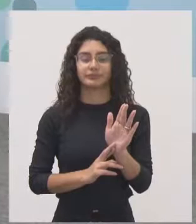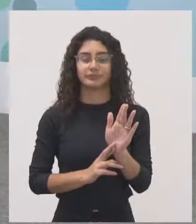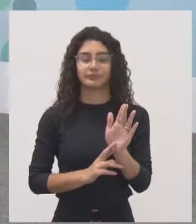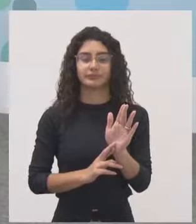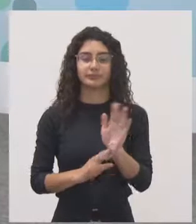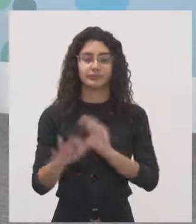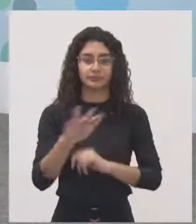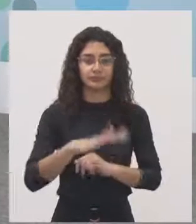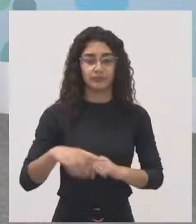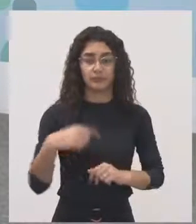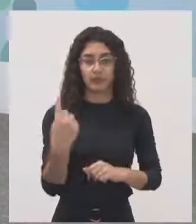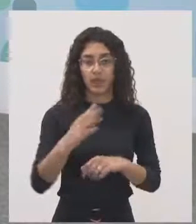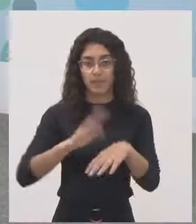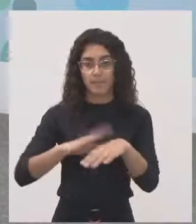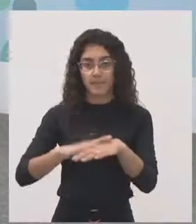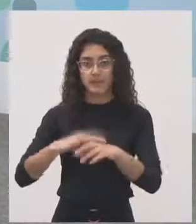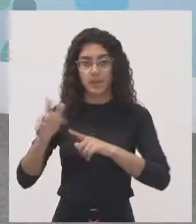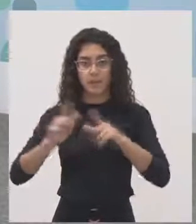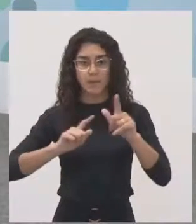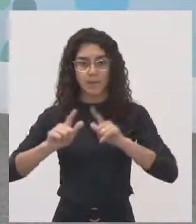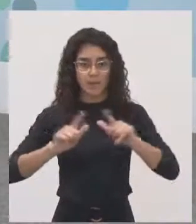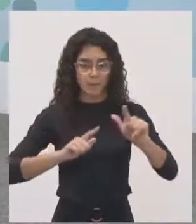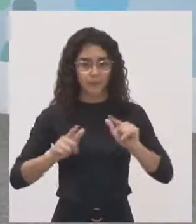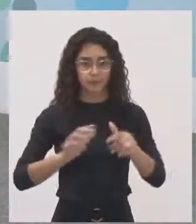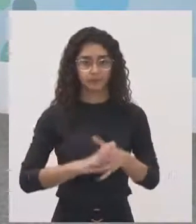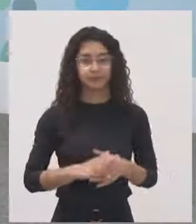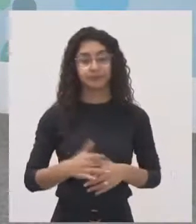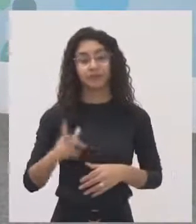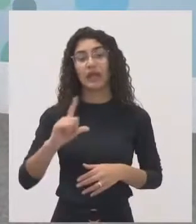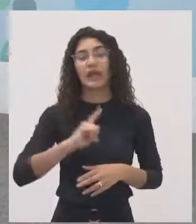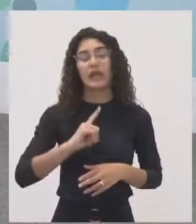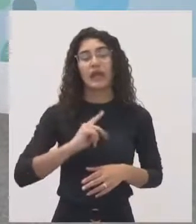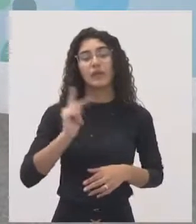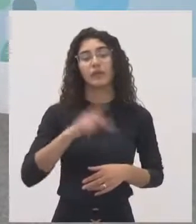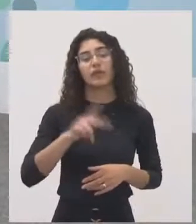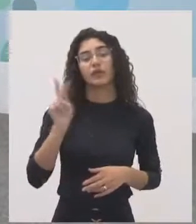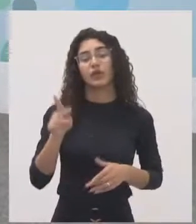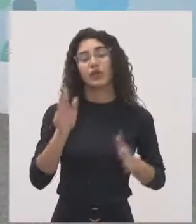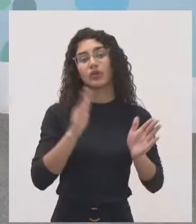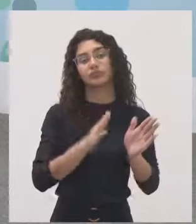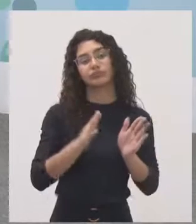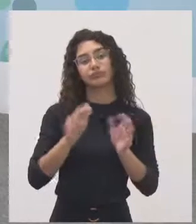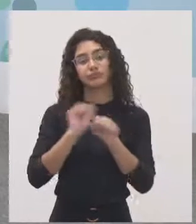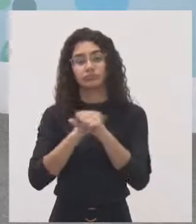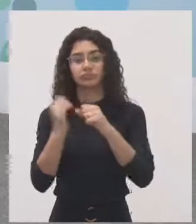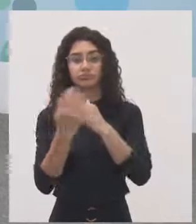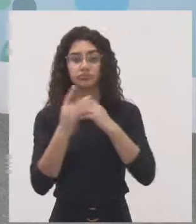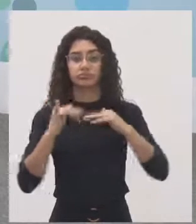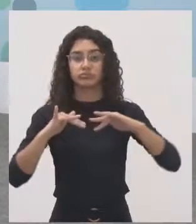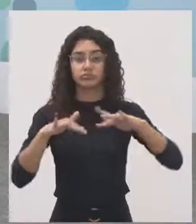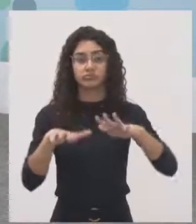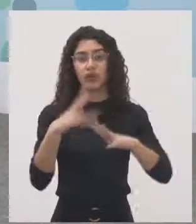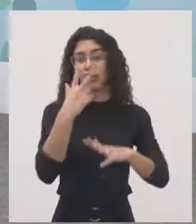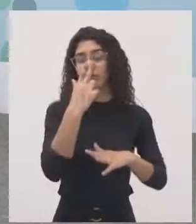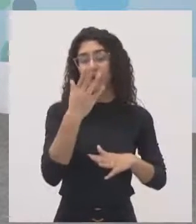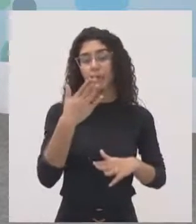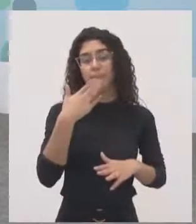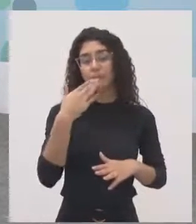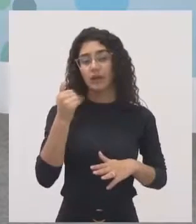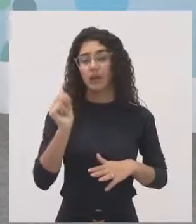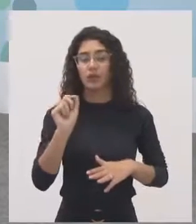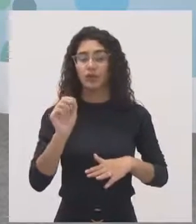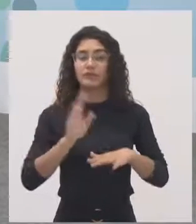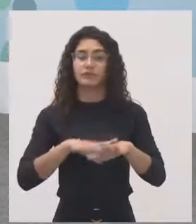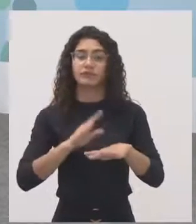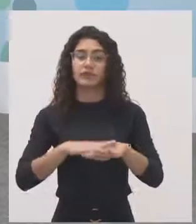o ambiente que a gente está trabalhando, né? Até existem professores que durante a pandemia acharam melhor do que fazer